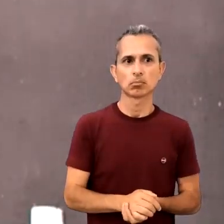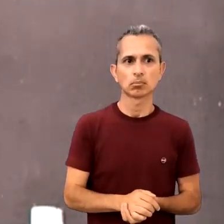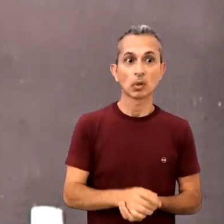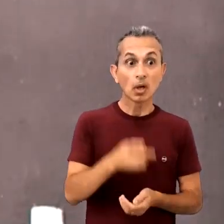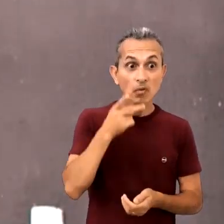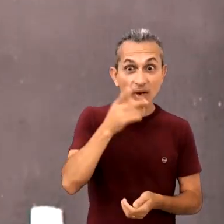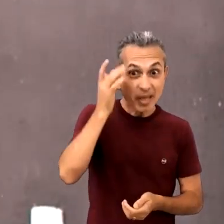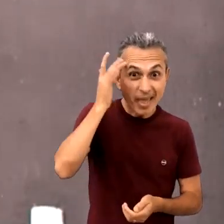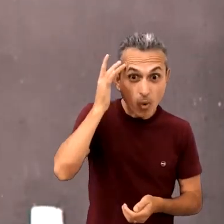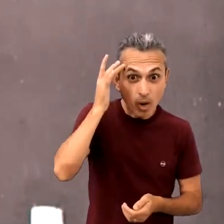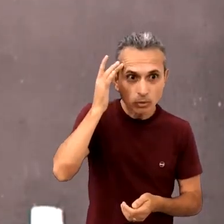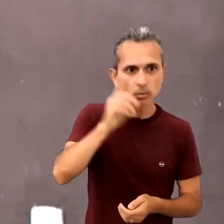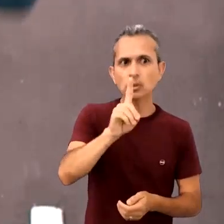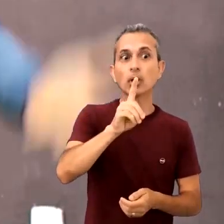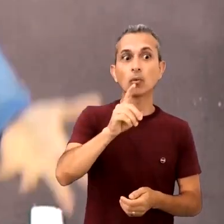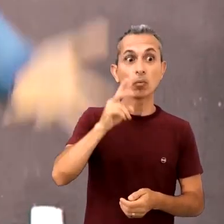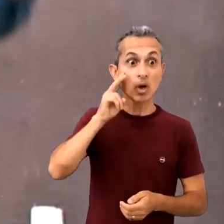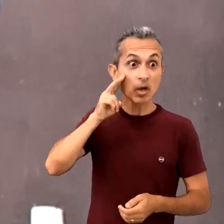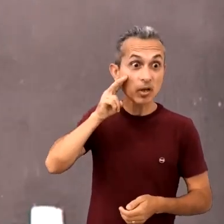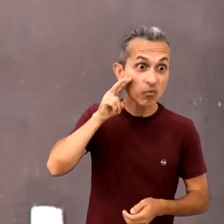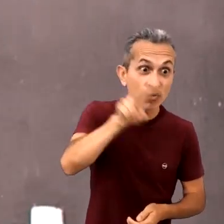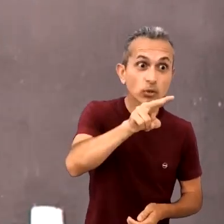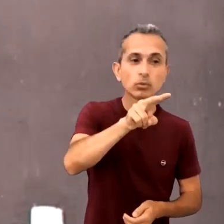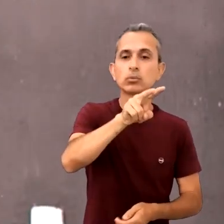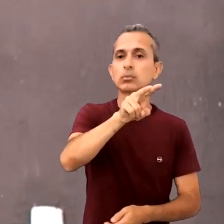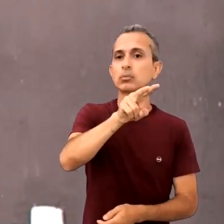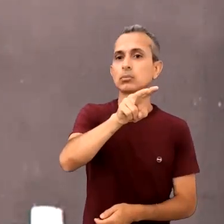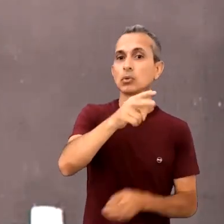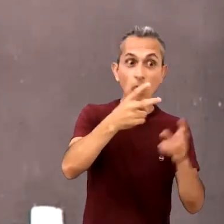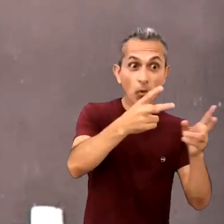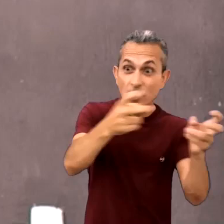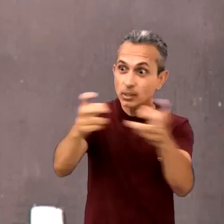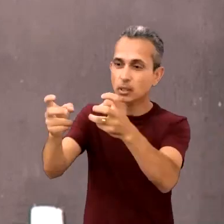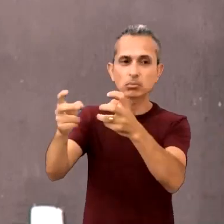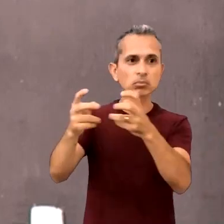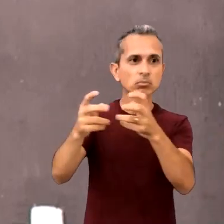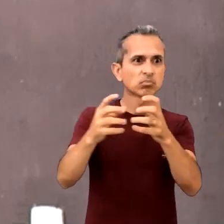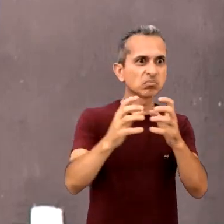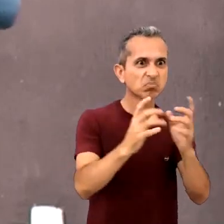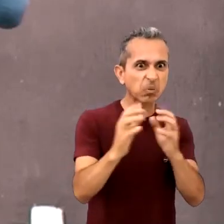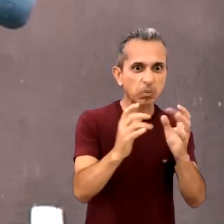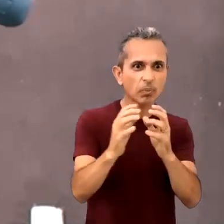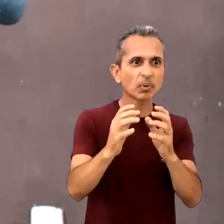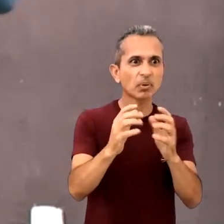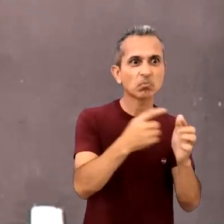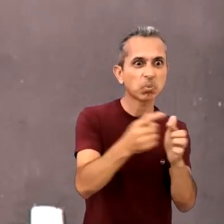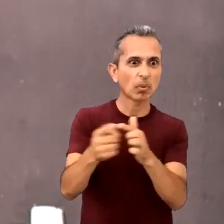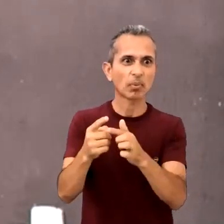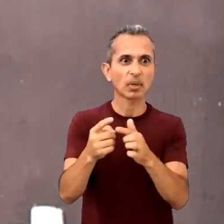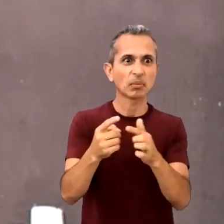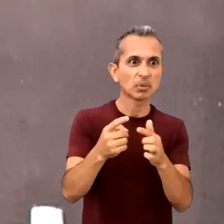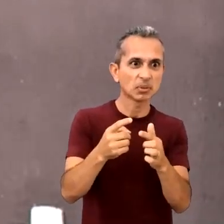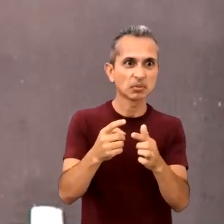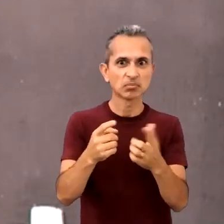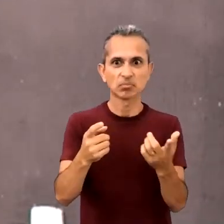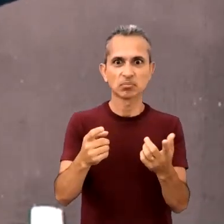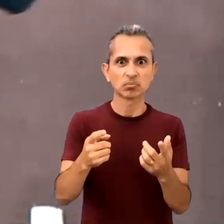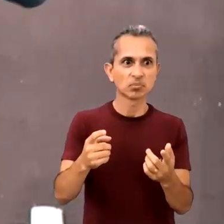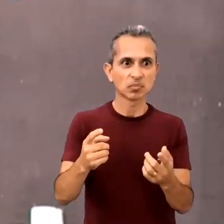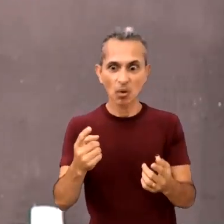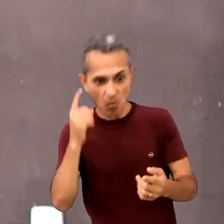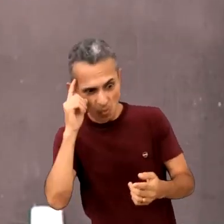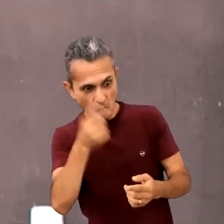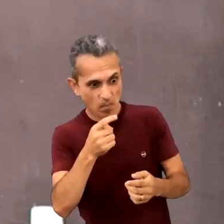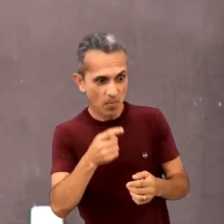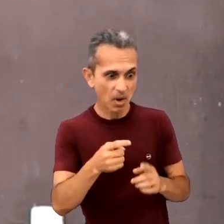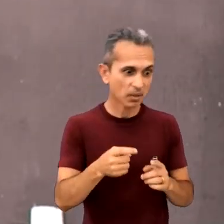Eu vejo. E vocês, eu tenho certeza que vê também. Discórdias, brigas, problemas. Um andando, o outro puxando para